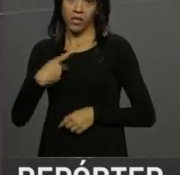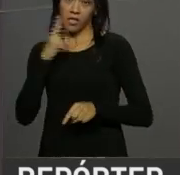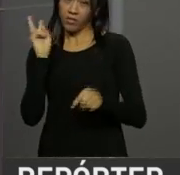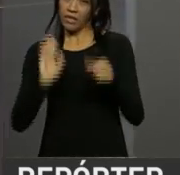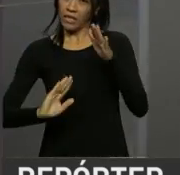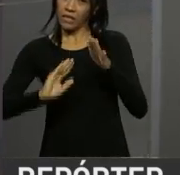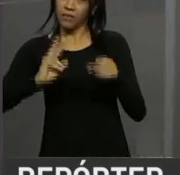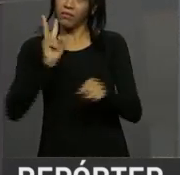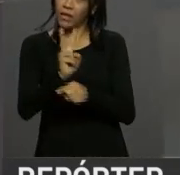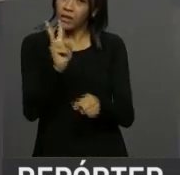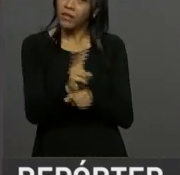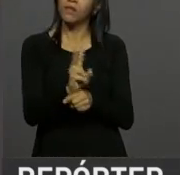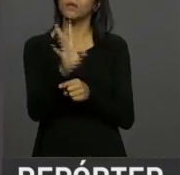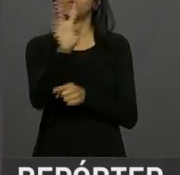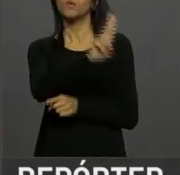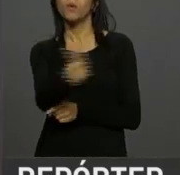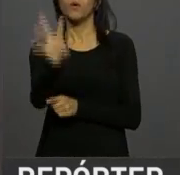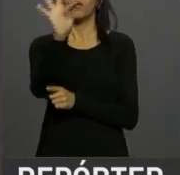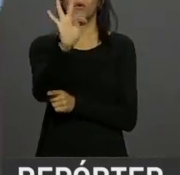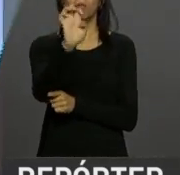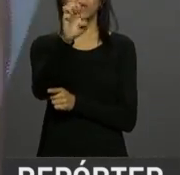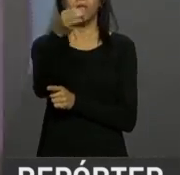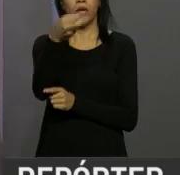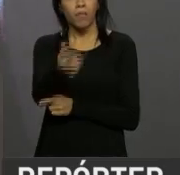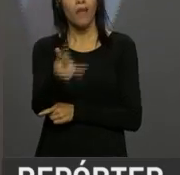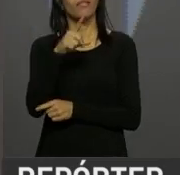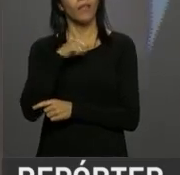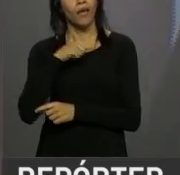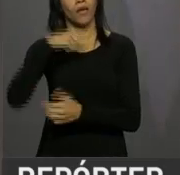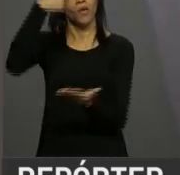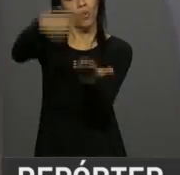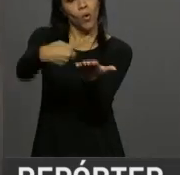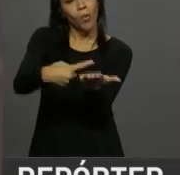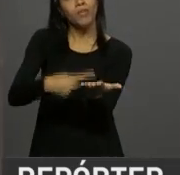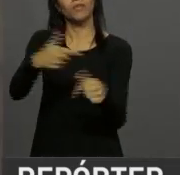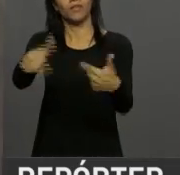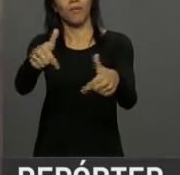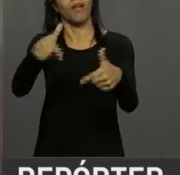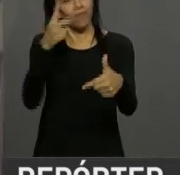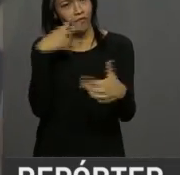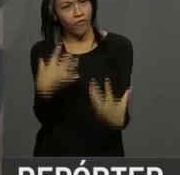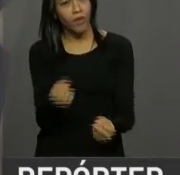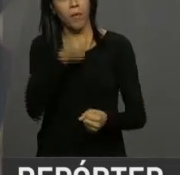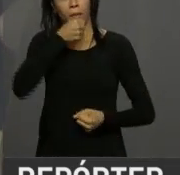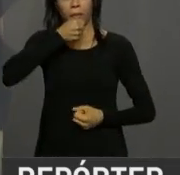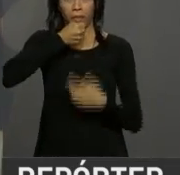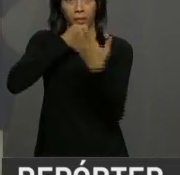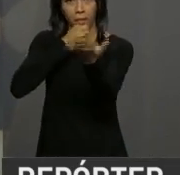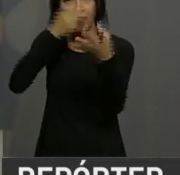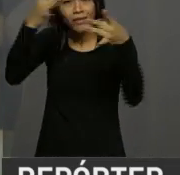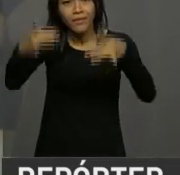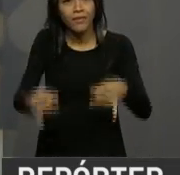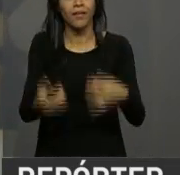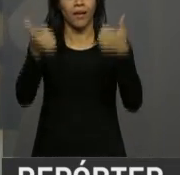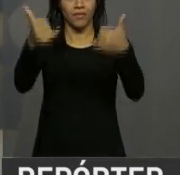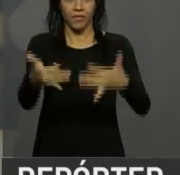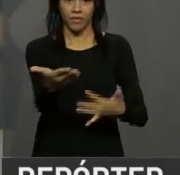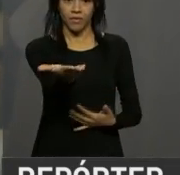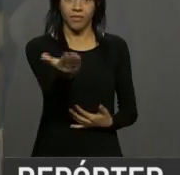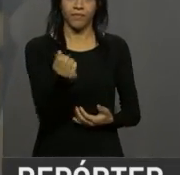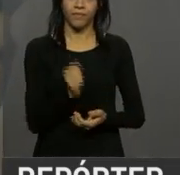tem agenda hoje aqui em Brasília. Nós vamos ao vivo ao Palácio do Planalto conversar com João Pedro Neto mais uma vez, que tem essas informações.